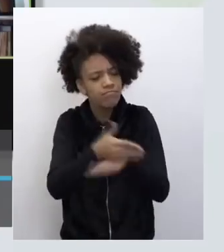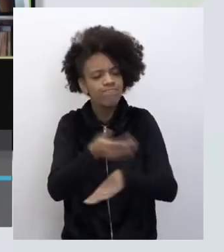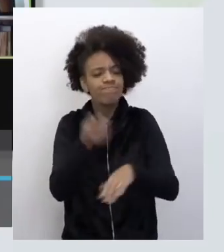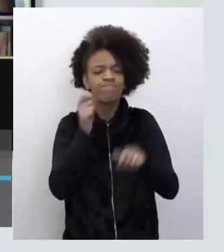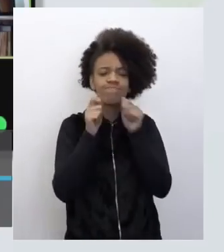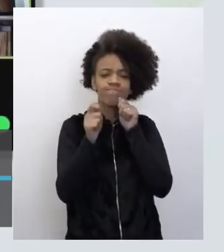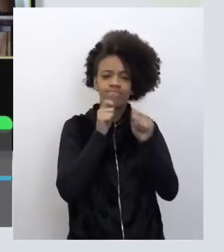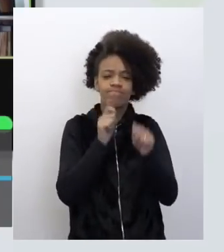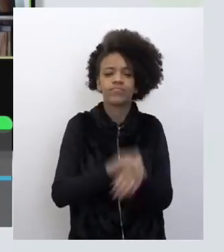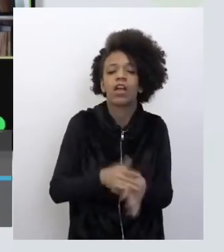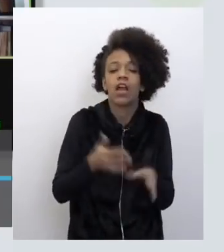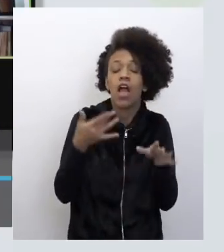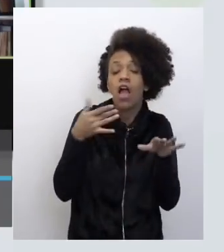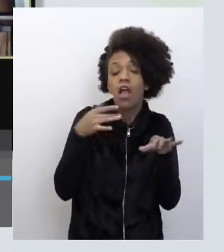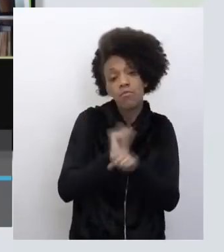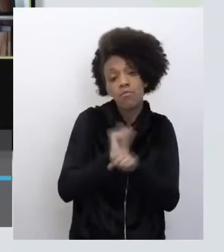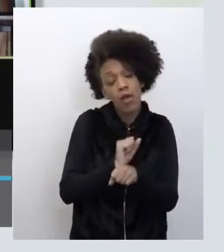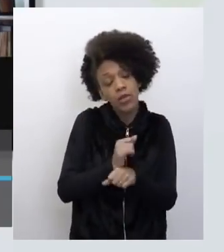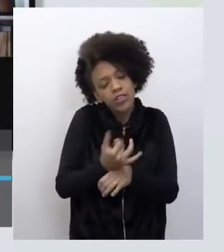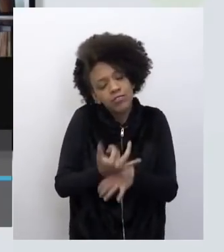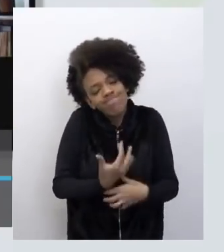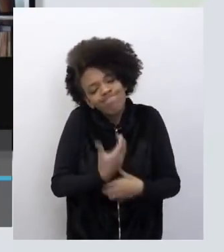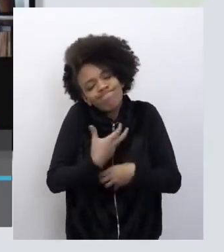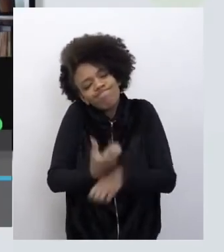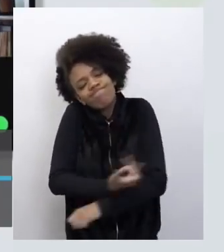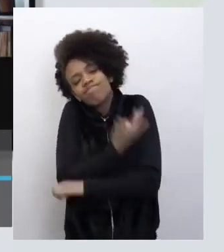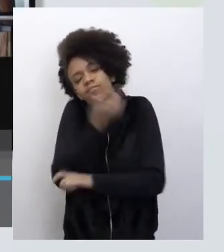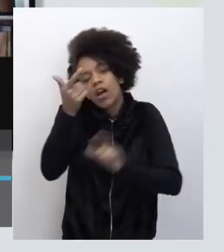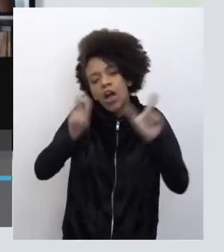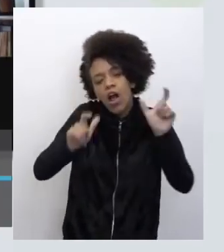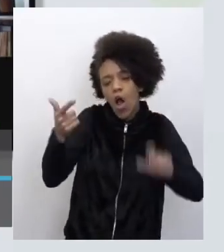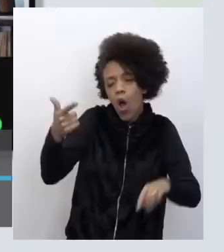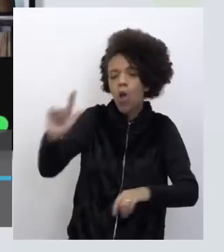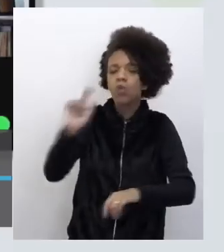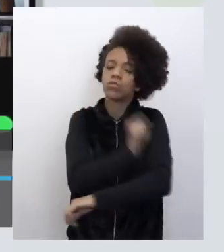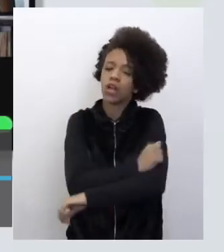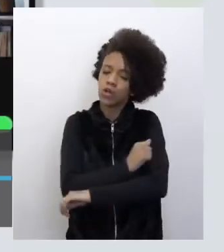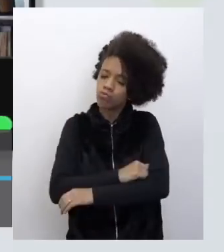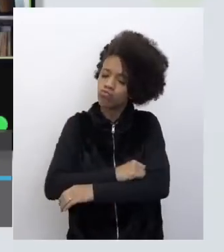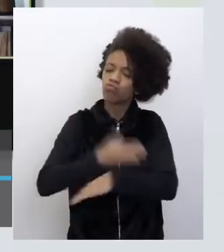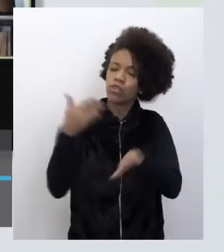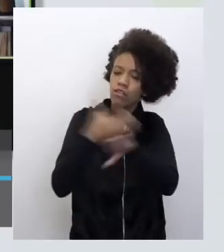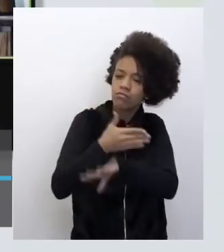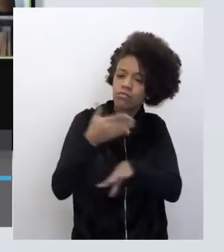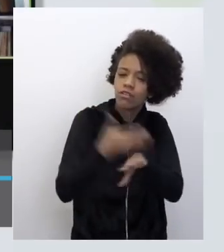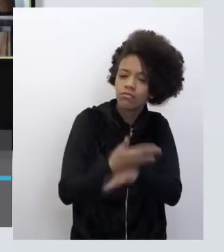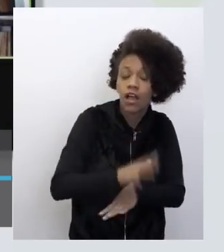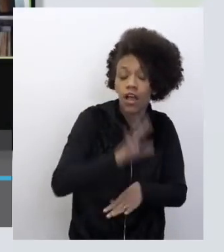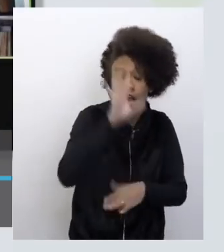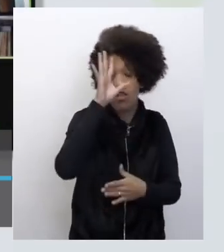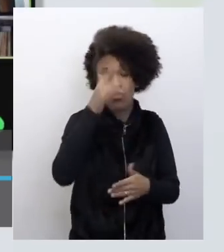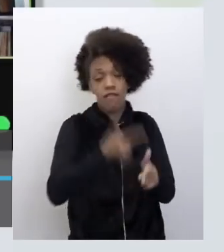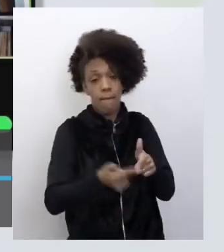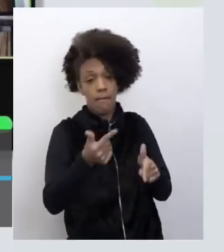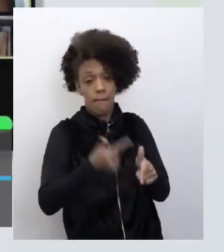viu? Eu espero que ela inspire outros estudantes a se engajarem nas tomadas de